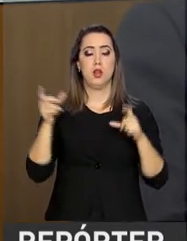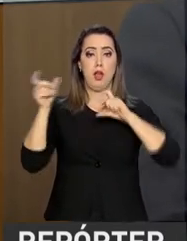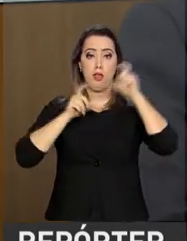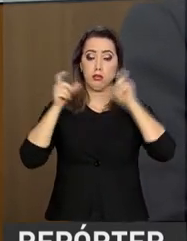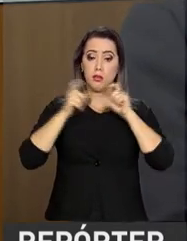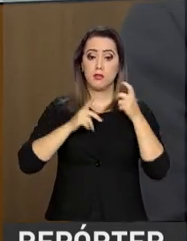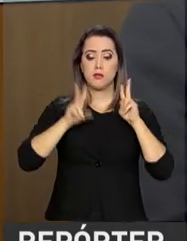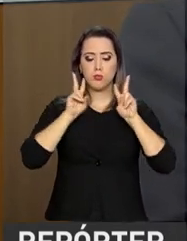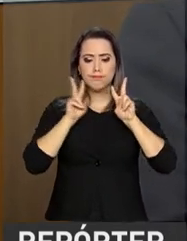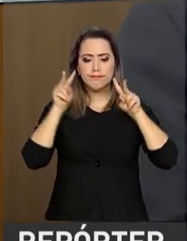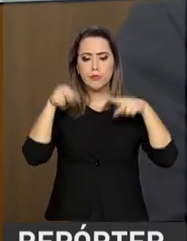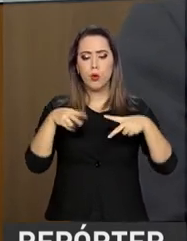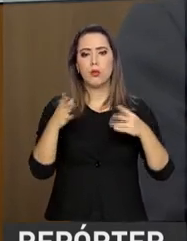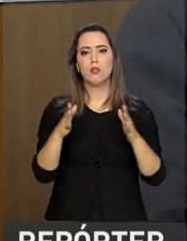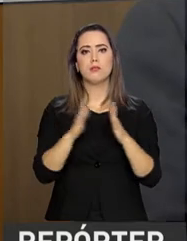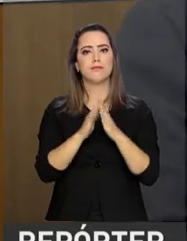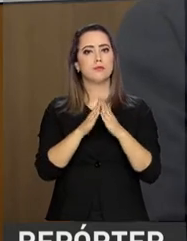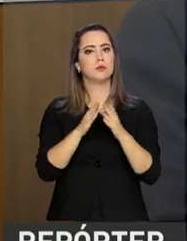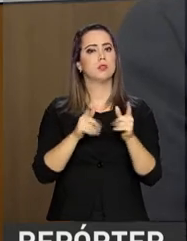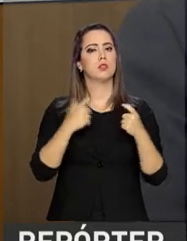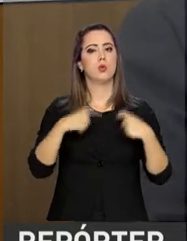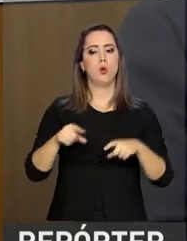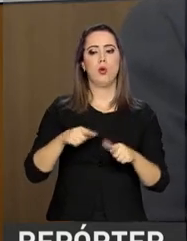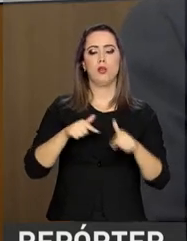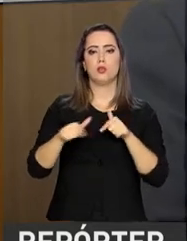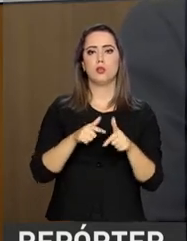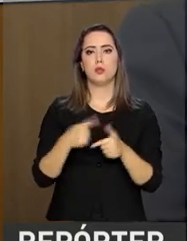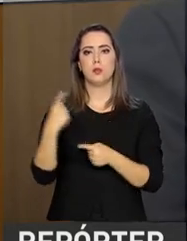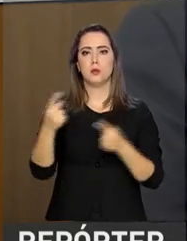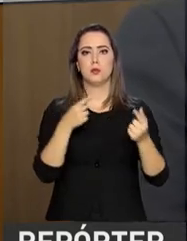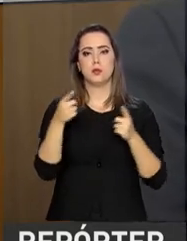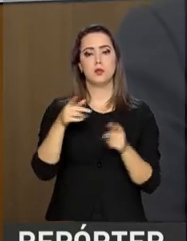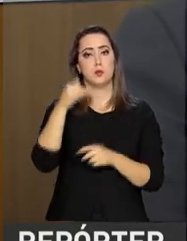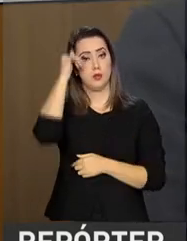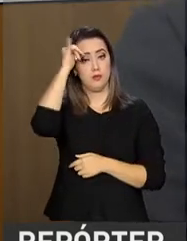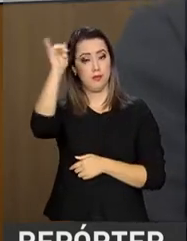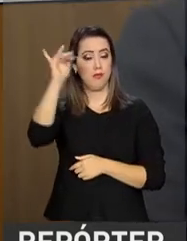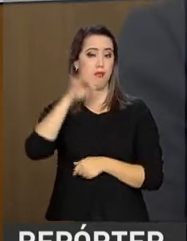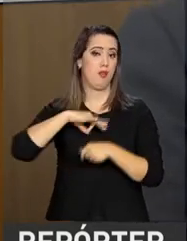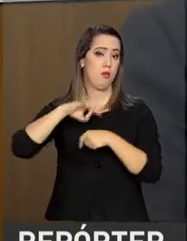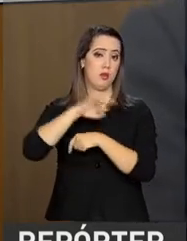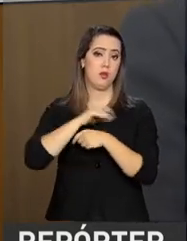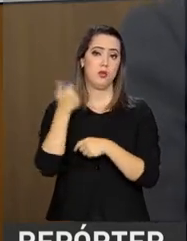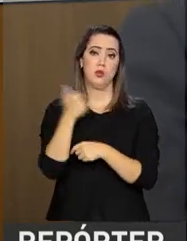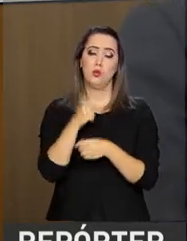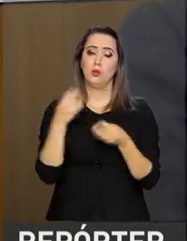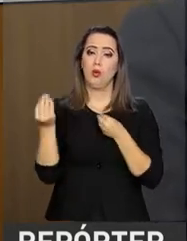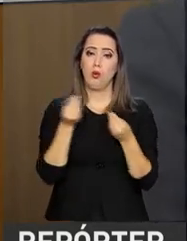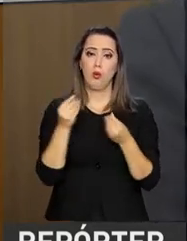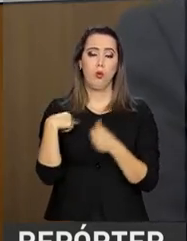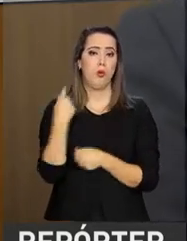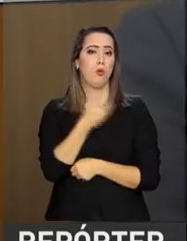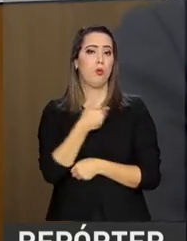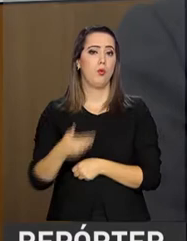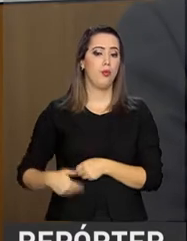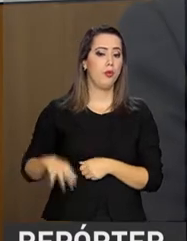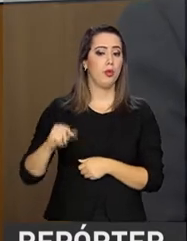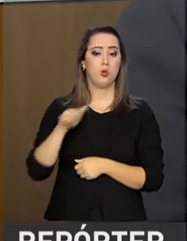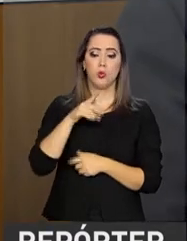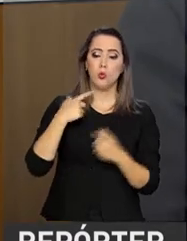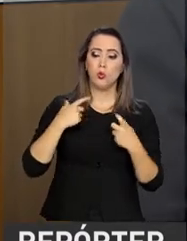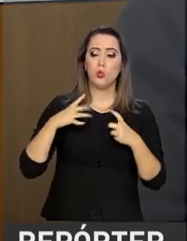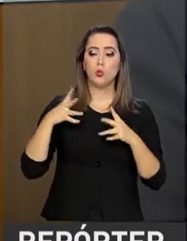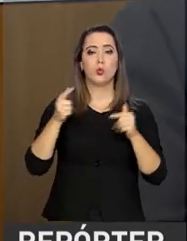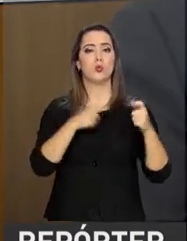em relação a essa questão cada cidadão responsável por combater o mosquito não há força pública capaz de estar em todos os lugares portanto